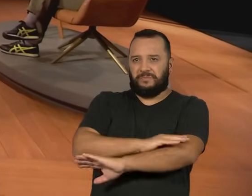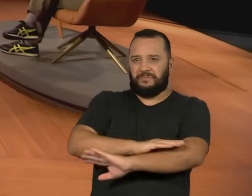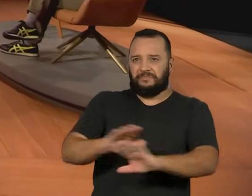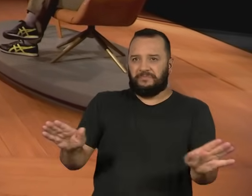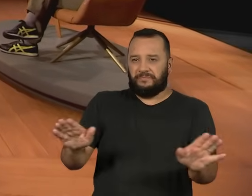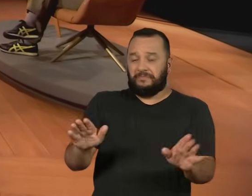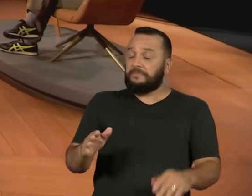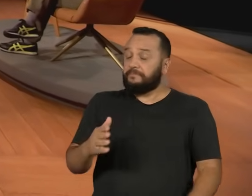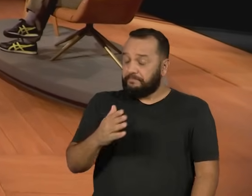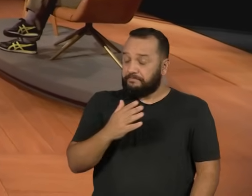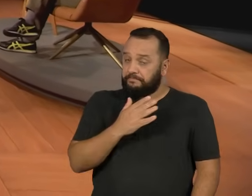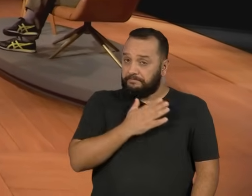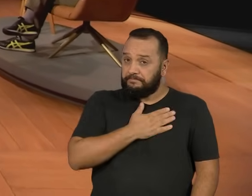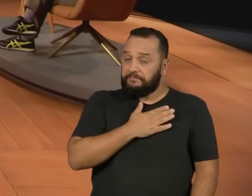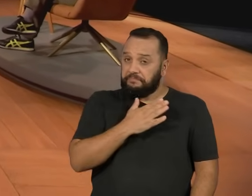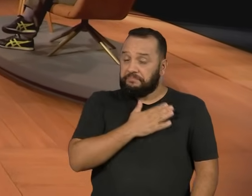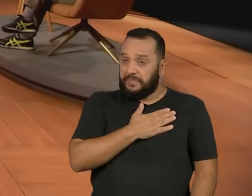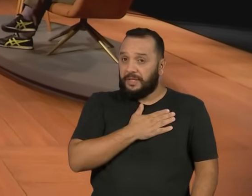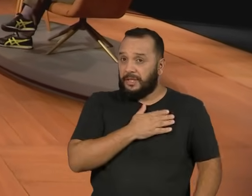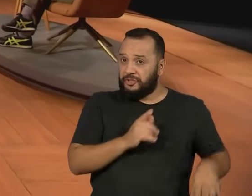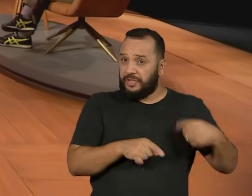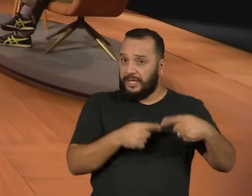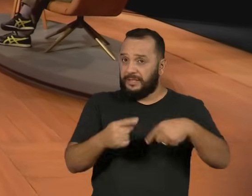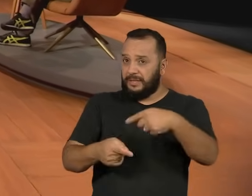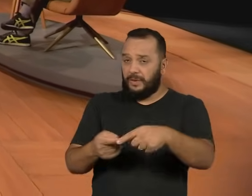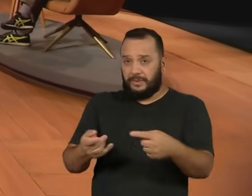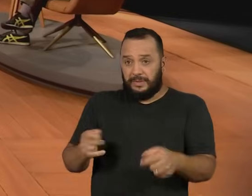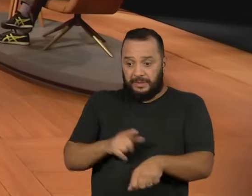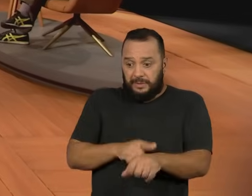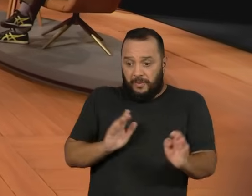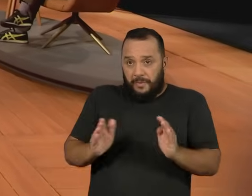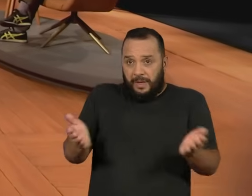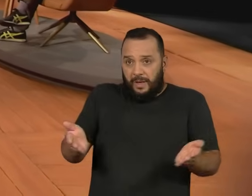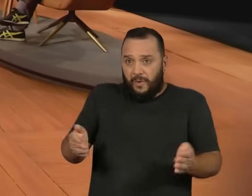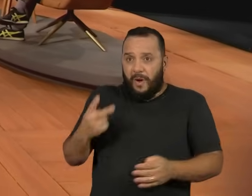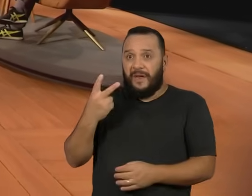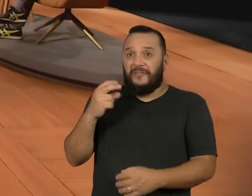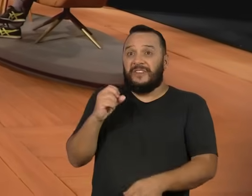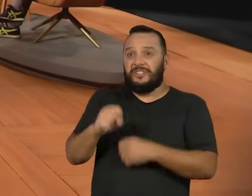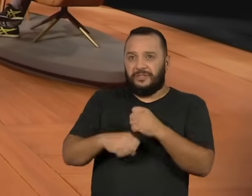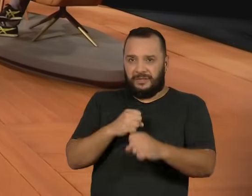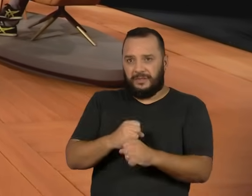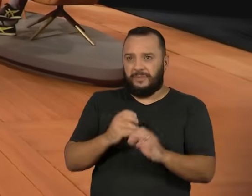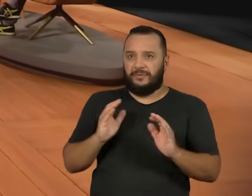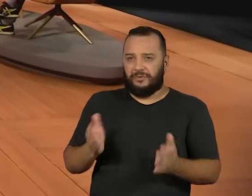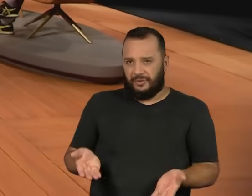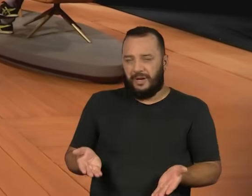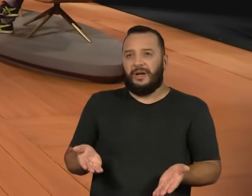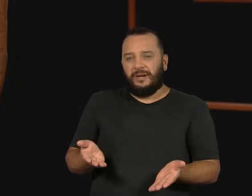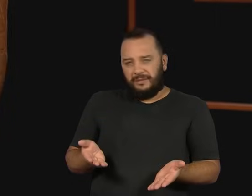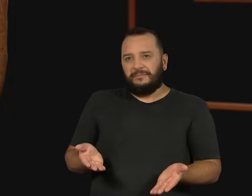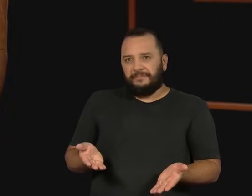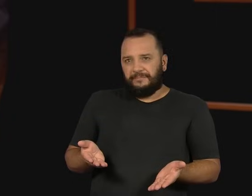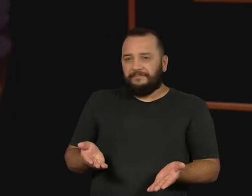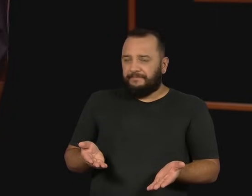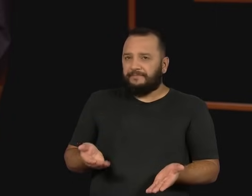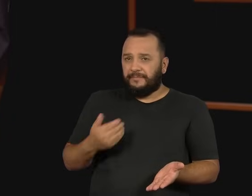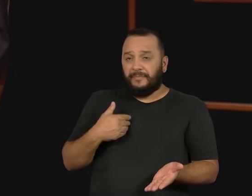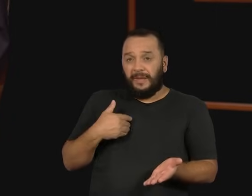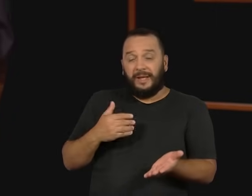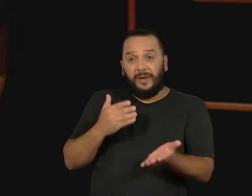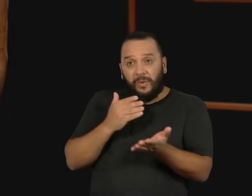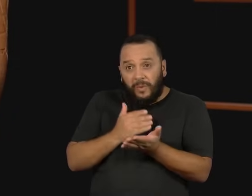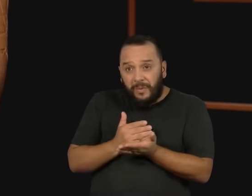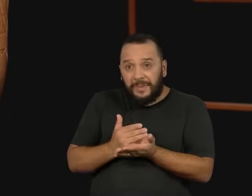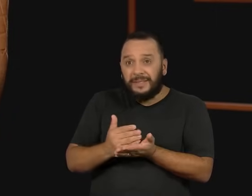faz 20 anos nesse momento, né, que é um momento em que você vai entrar no mundo, né, e